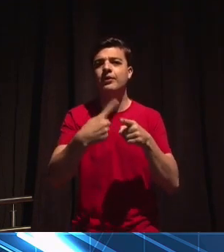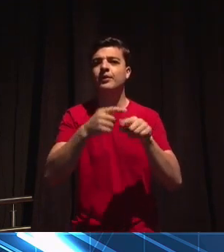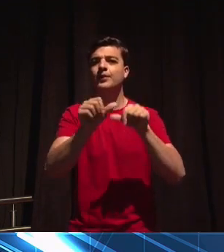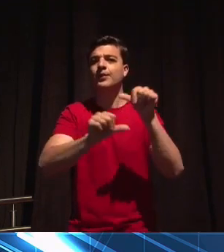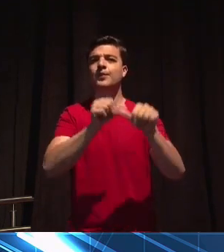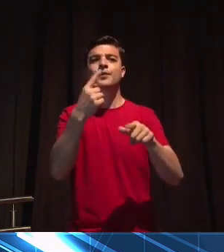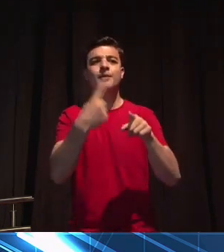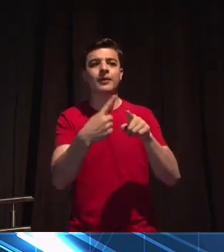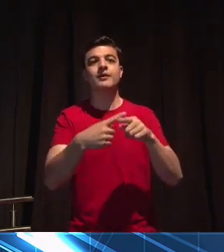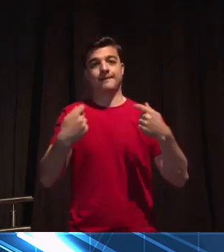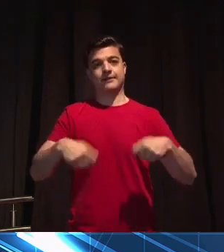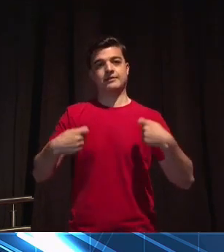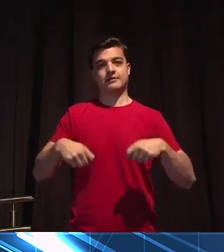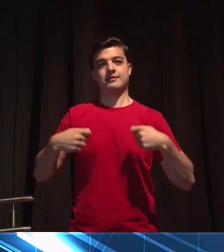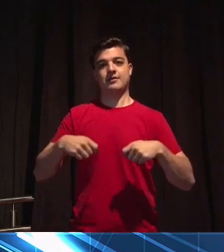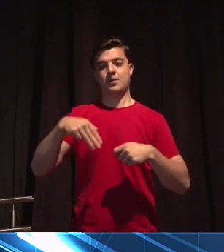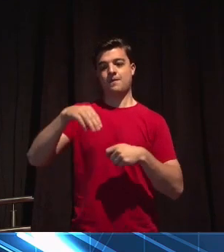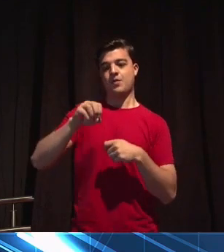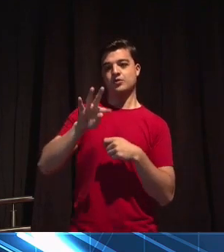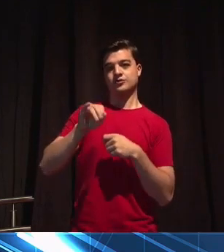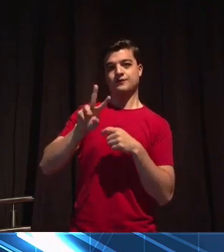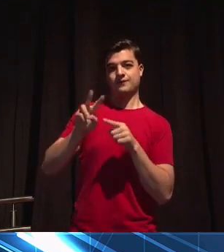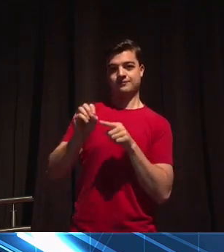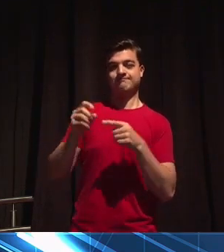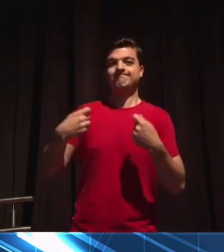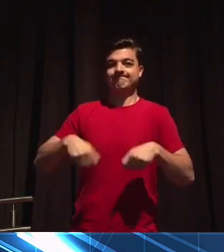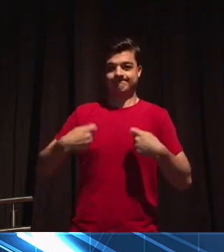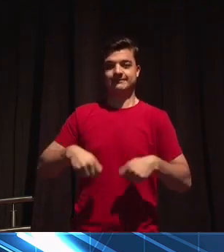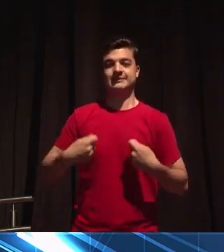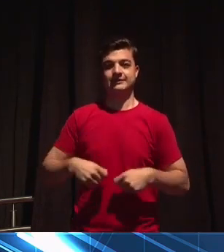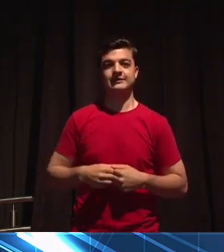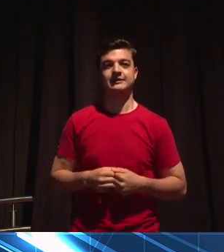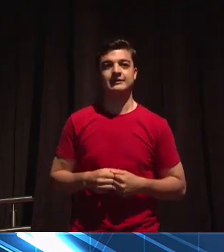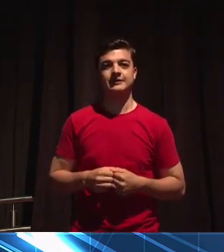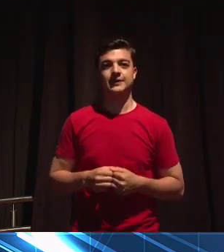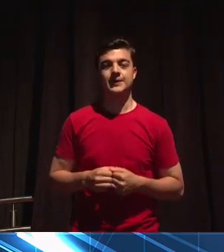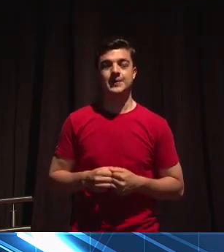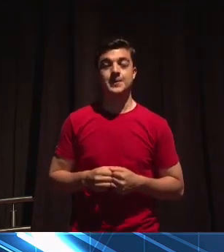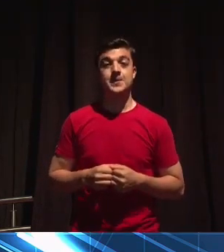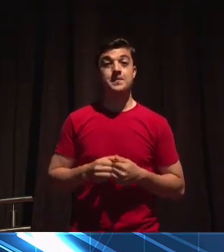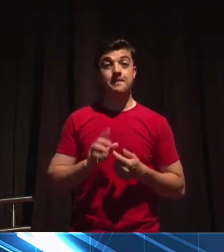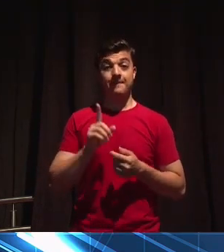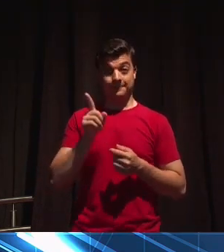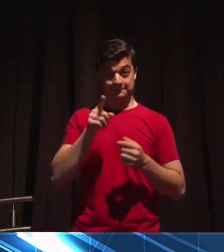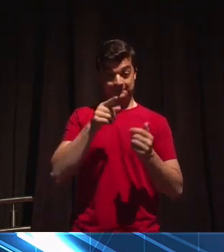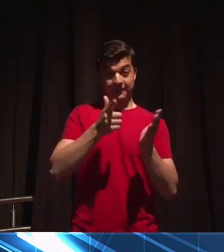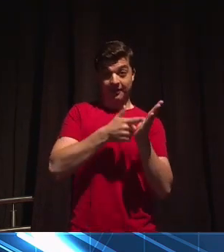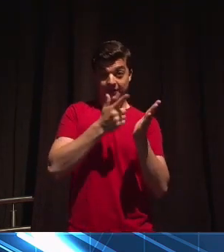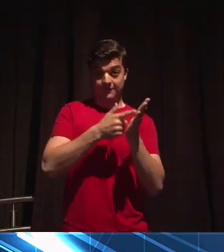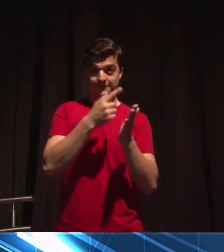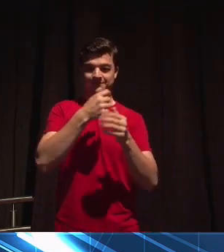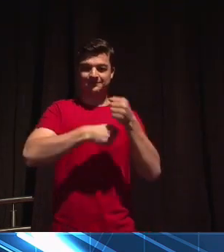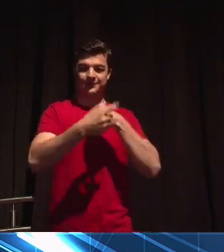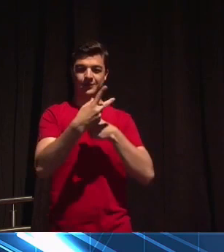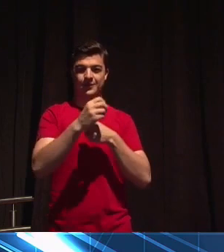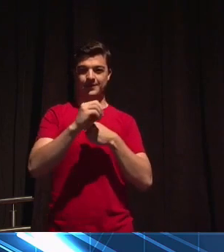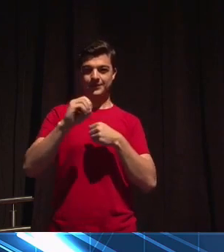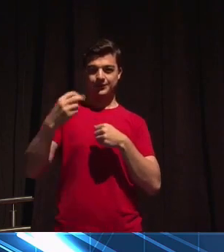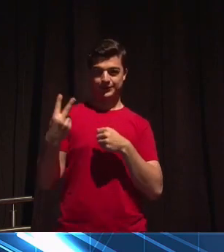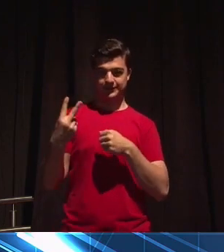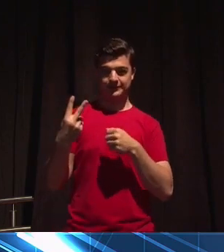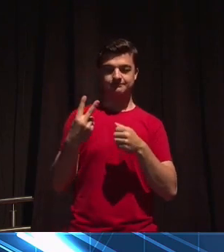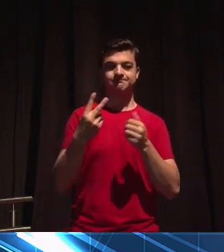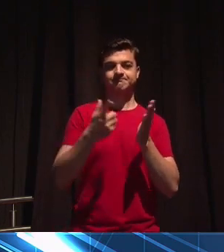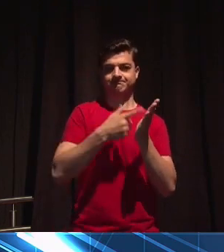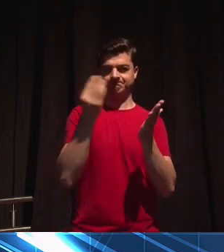beleza é E ele fala que ele cita nesse livro de 2002 os autores estão